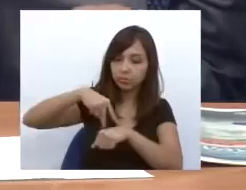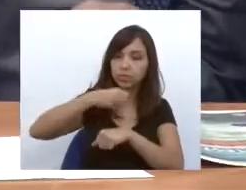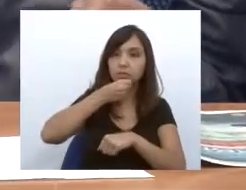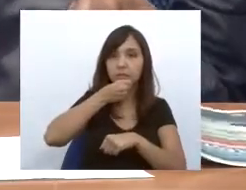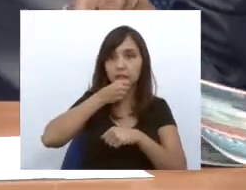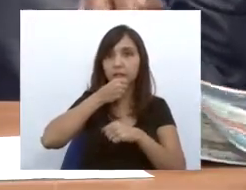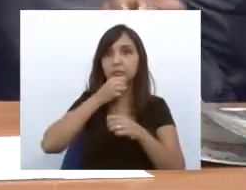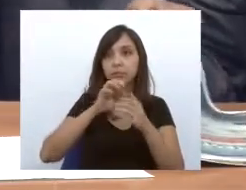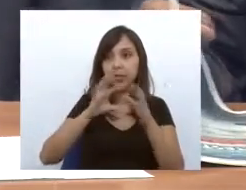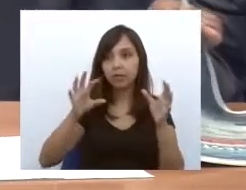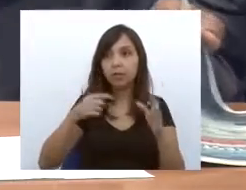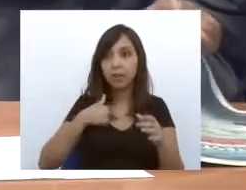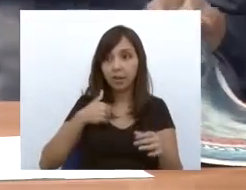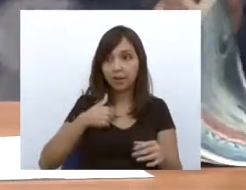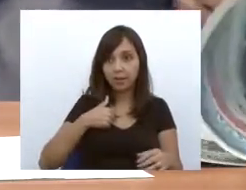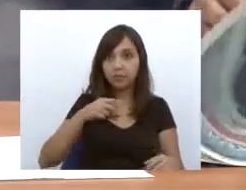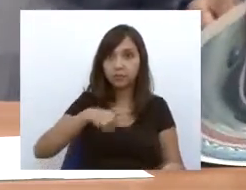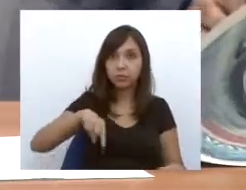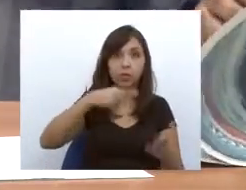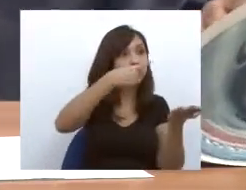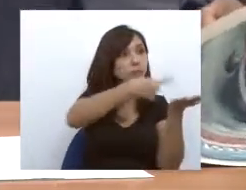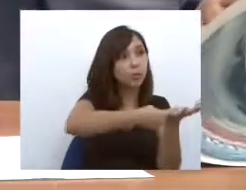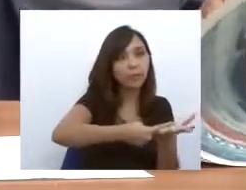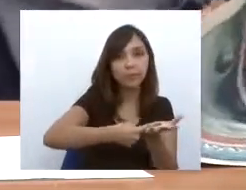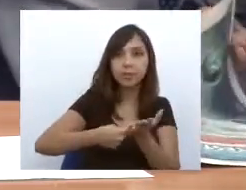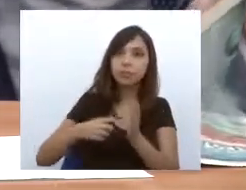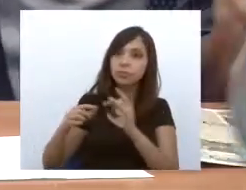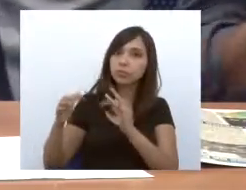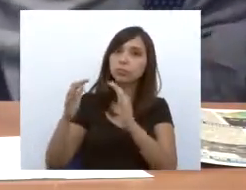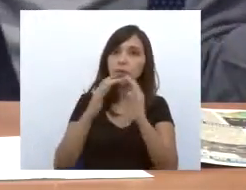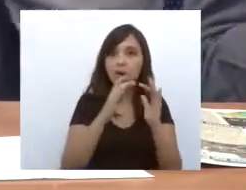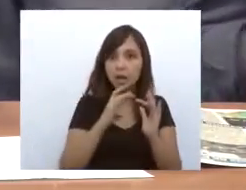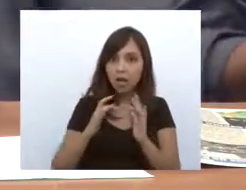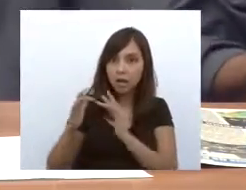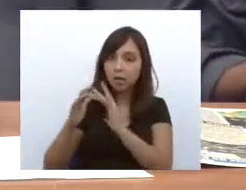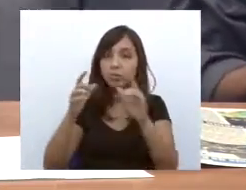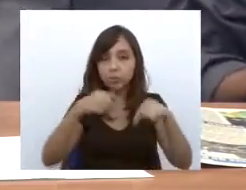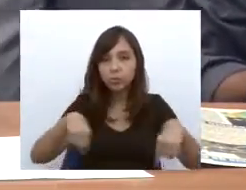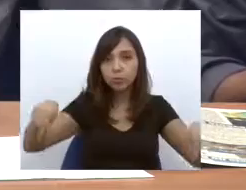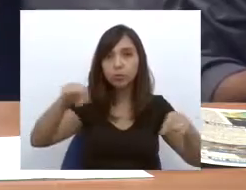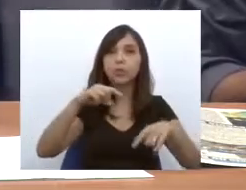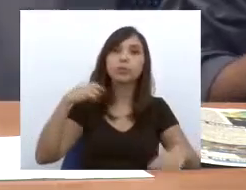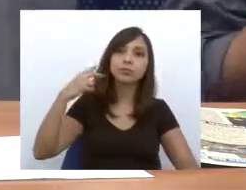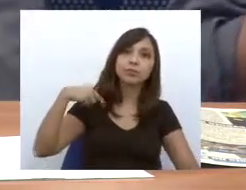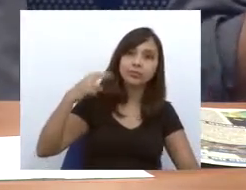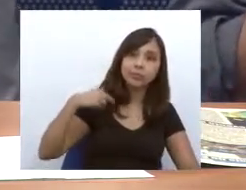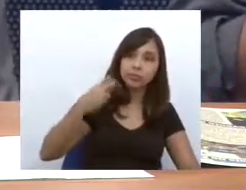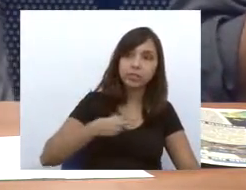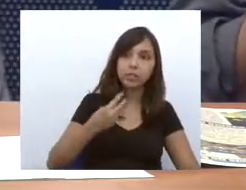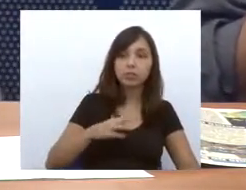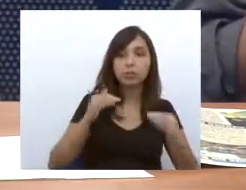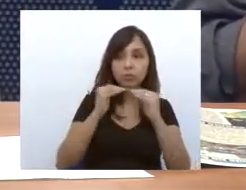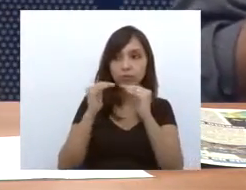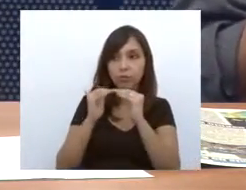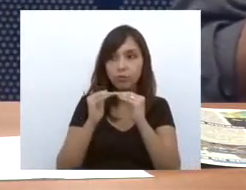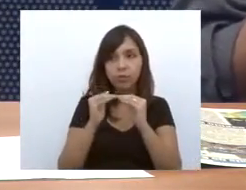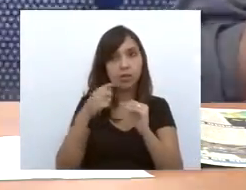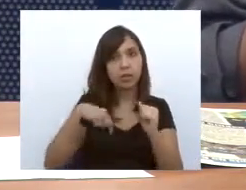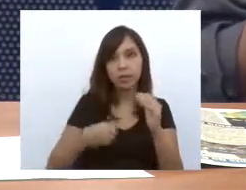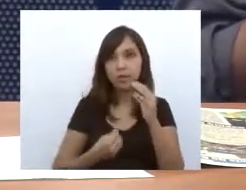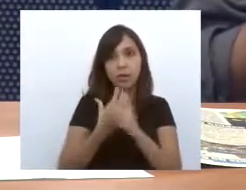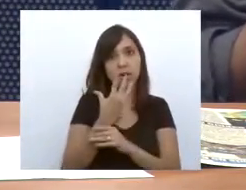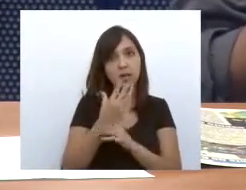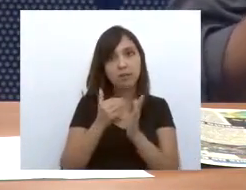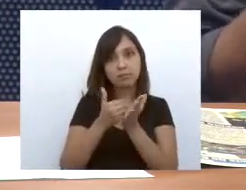minha presidência, a partir do momento que nós acordamos aqui, todos os vereadores, principalmente vocês, do vereadores do PT, que não falaria ninguém, eu não abri precedente